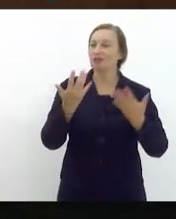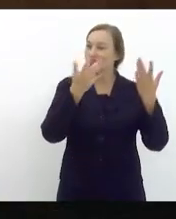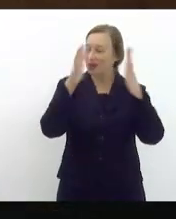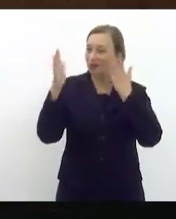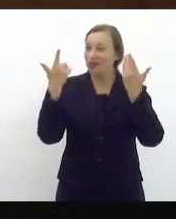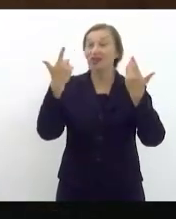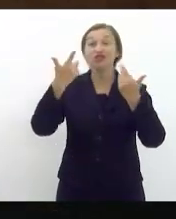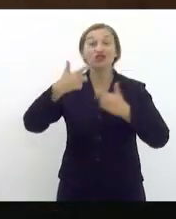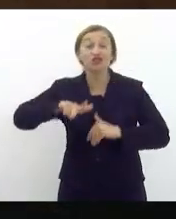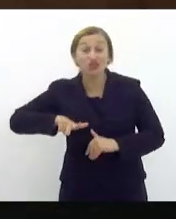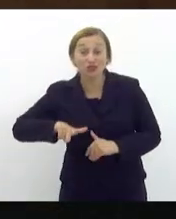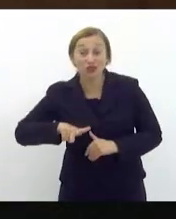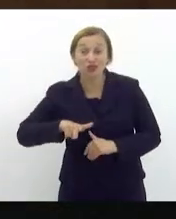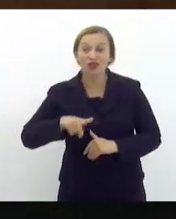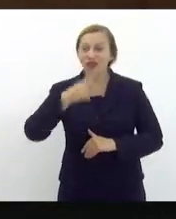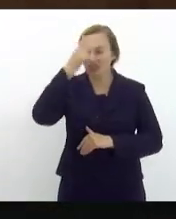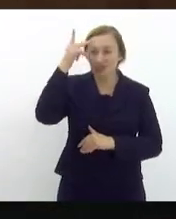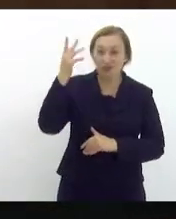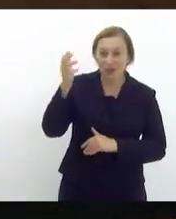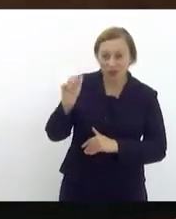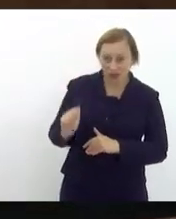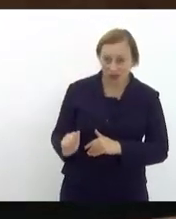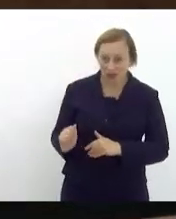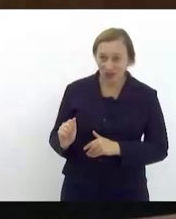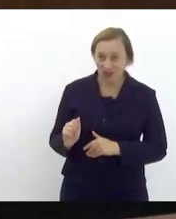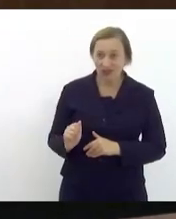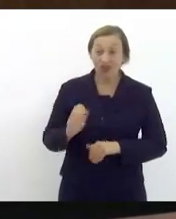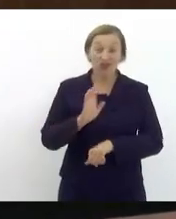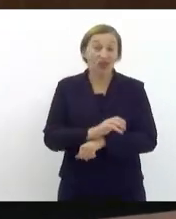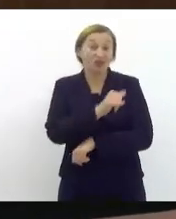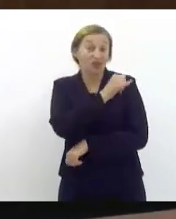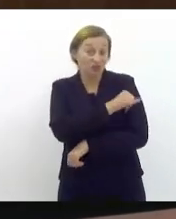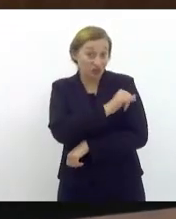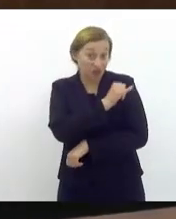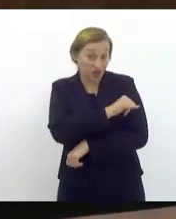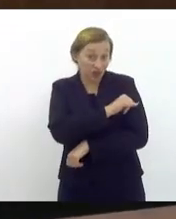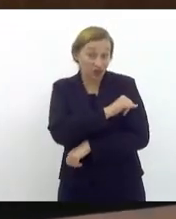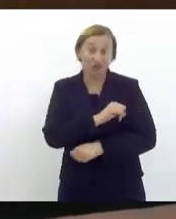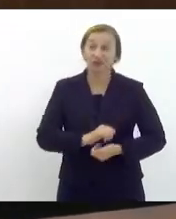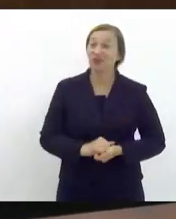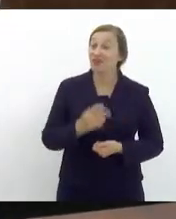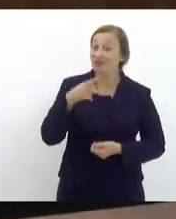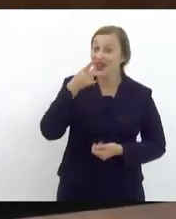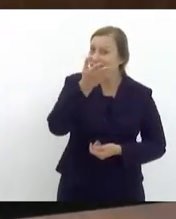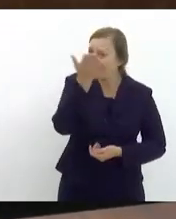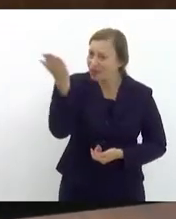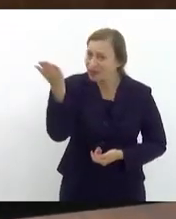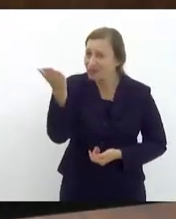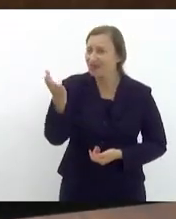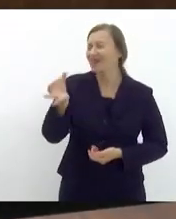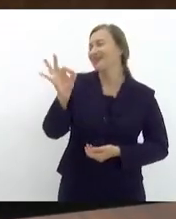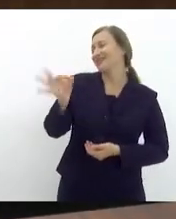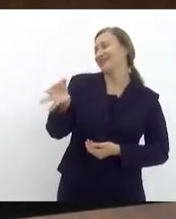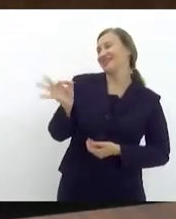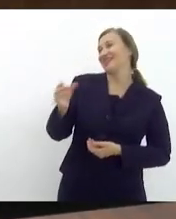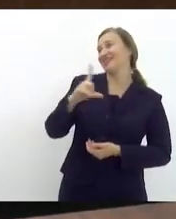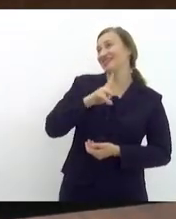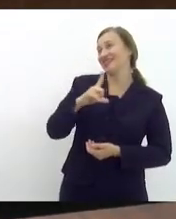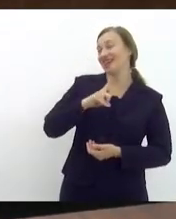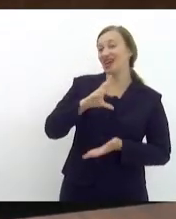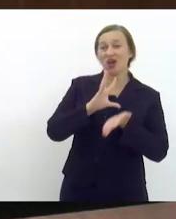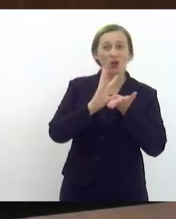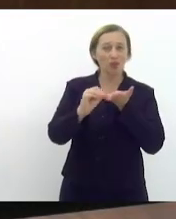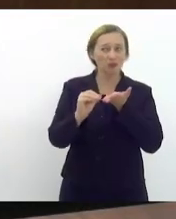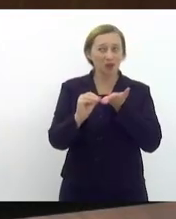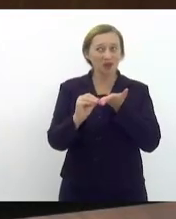mais uma vez aqui as pensionistas Estado do Rio de Janeiro é Dizer para vocês que eu tenho absoluta certeza que isso é uma